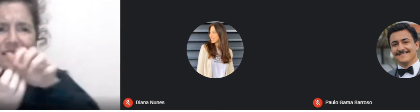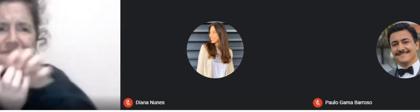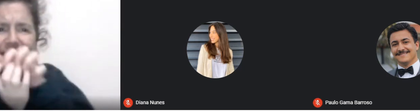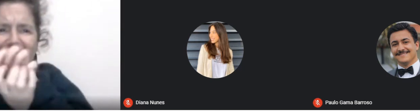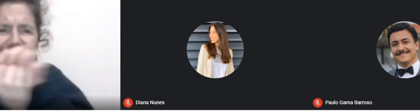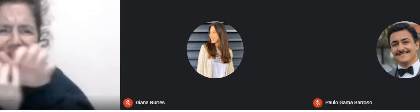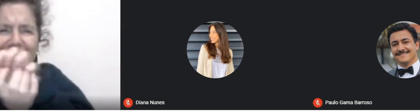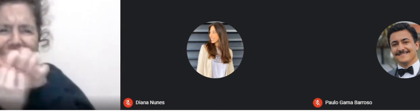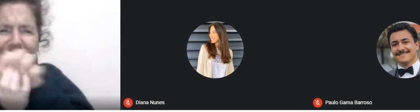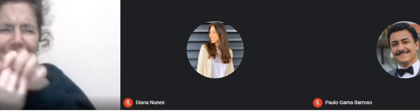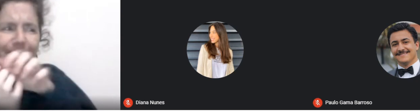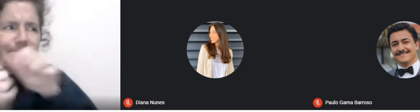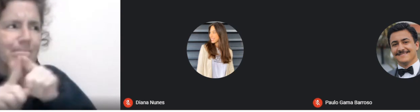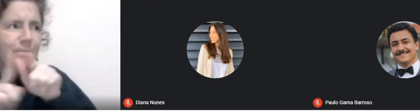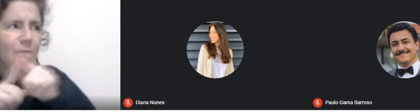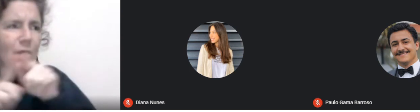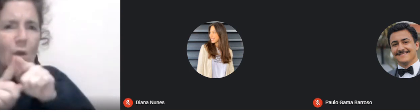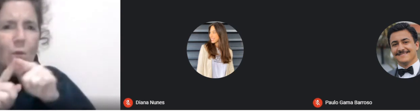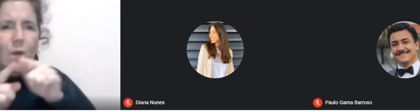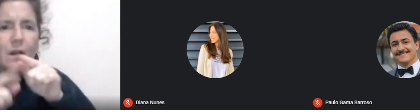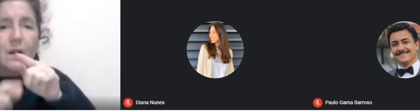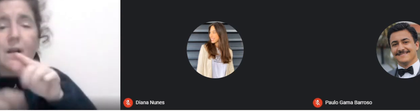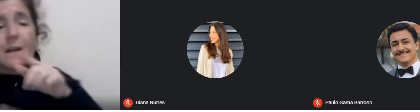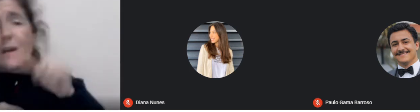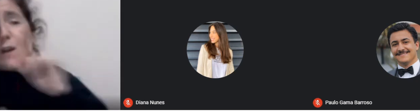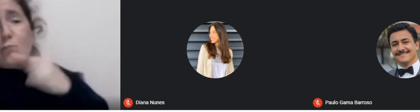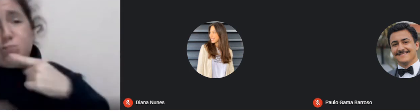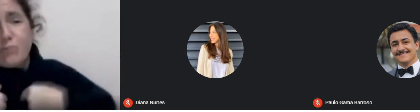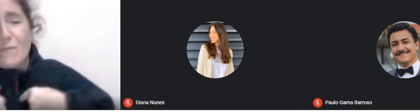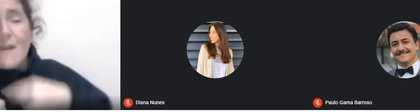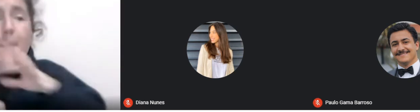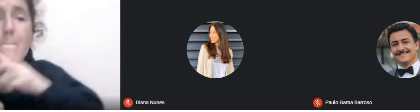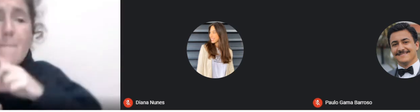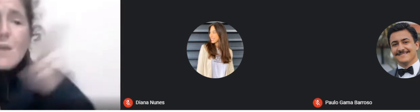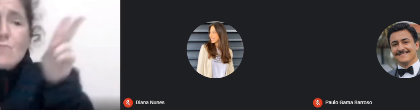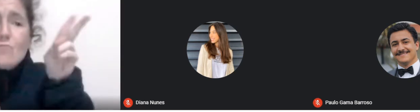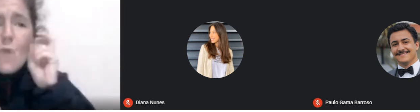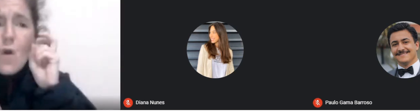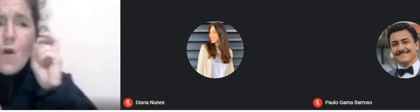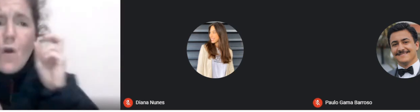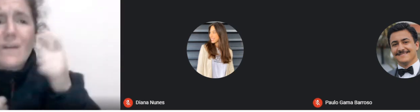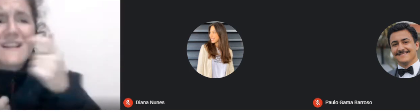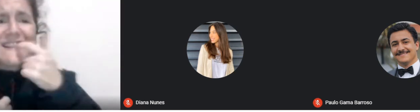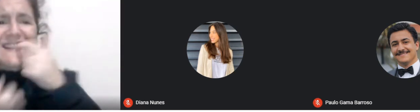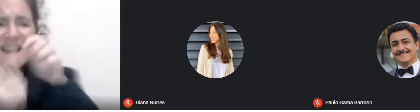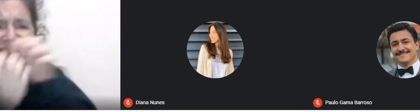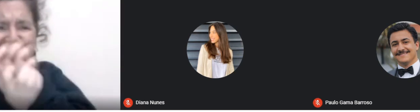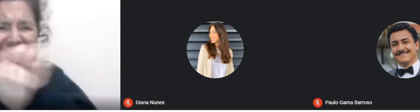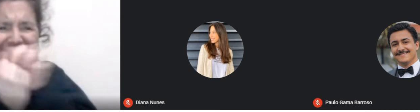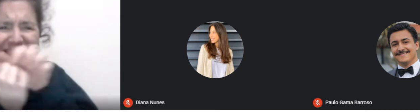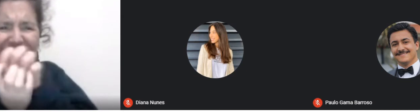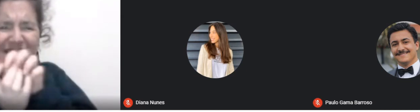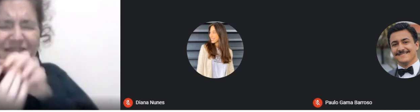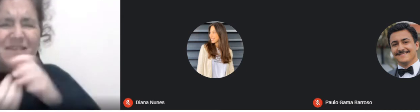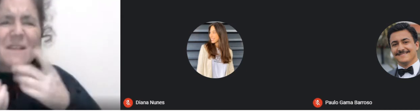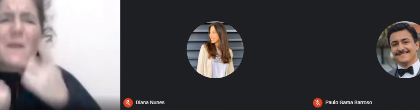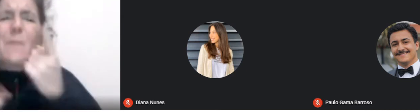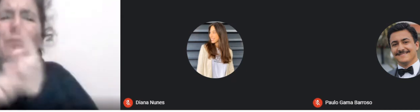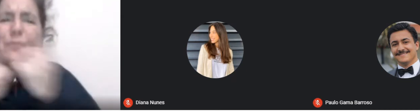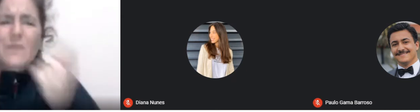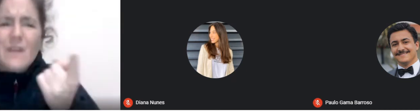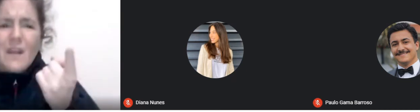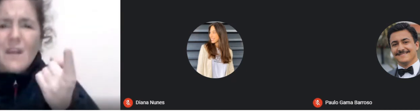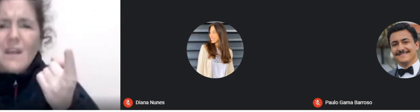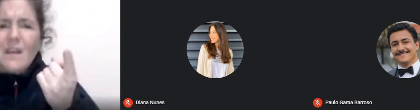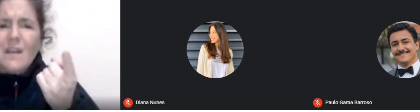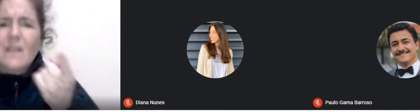ela diz que se lembra de ter bruxismo, portanto, eu sendo surda, a minha mãe ouvia-me, ela,